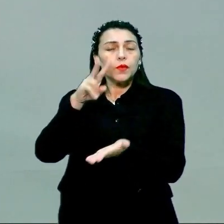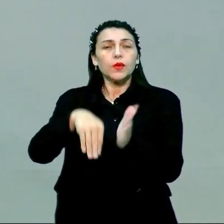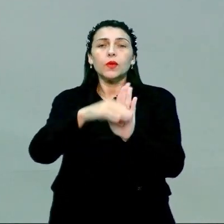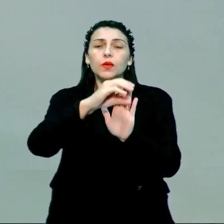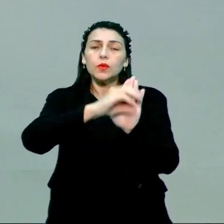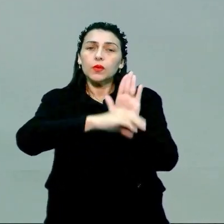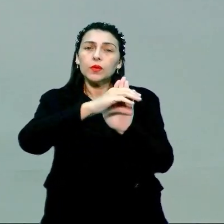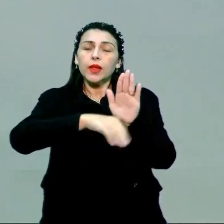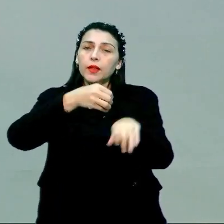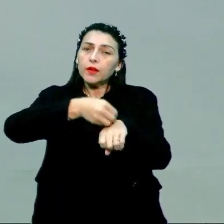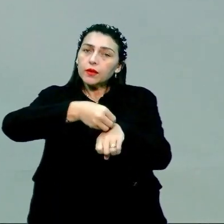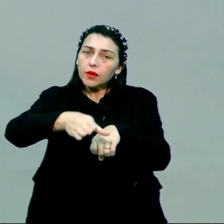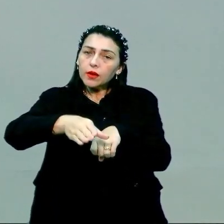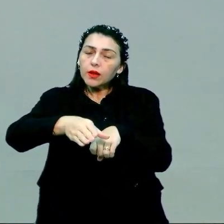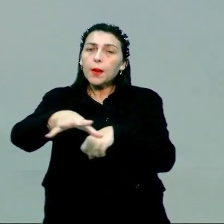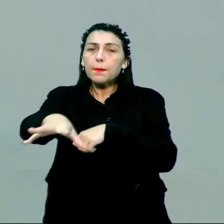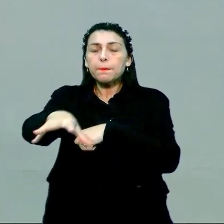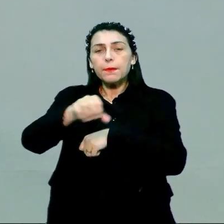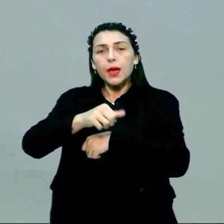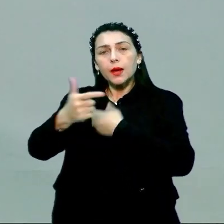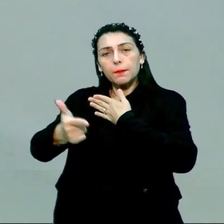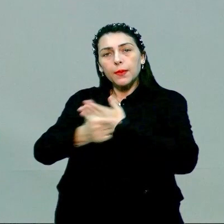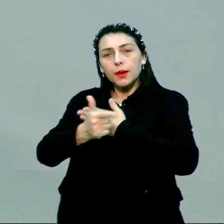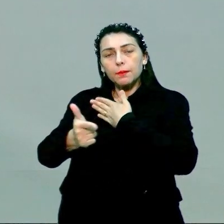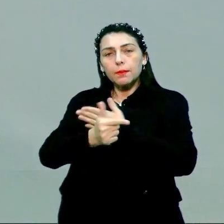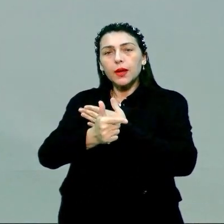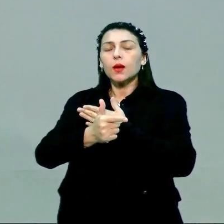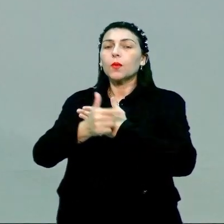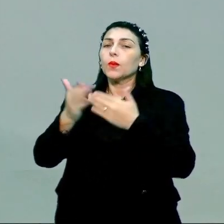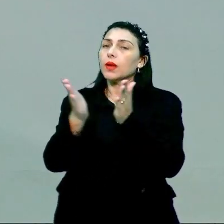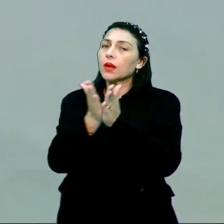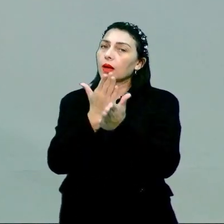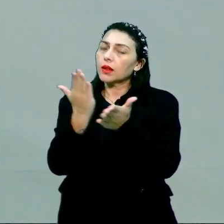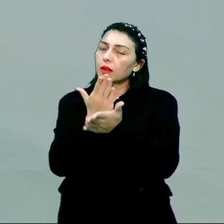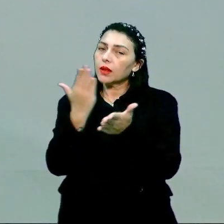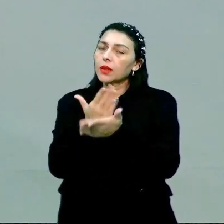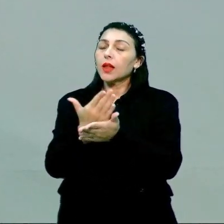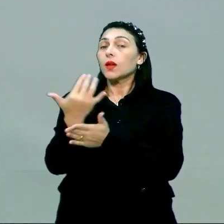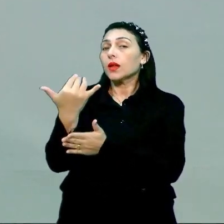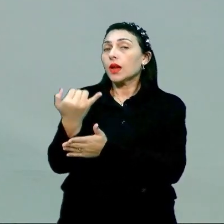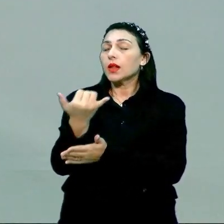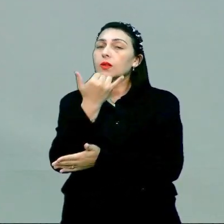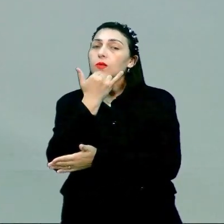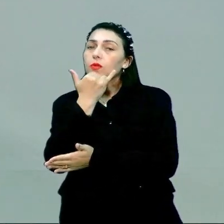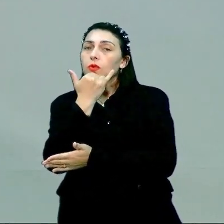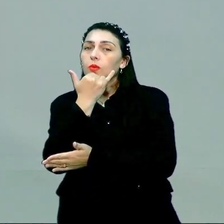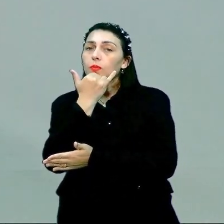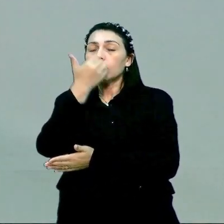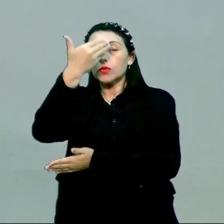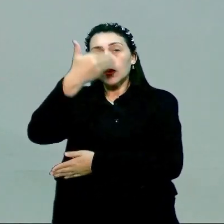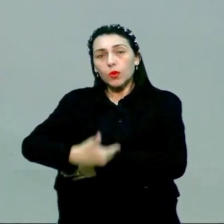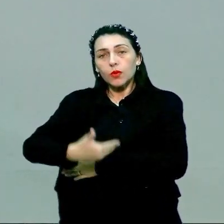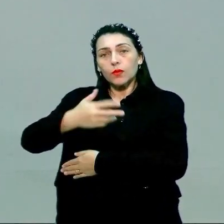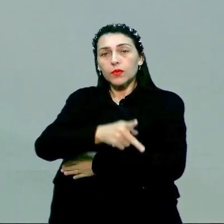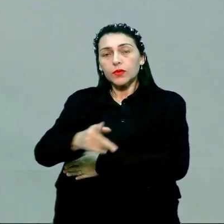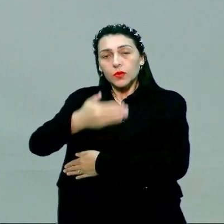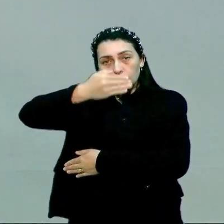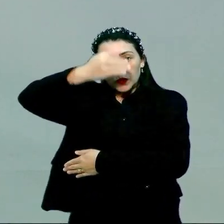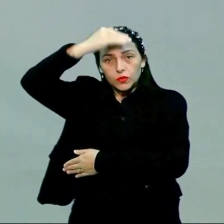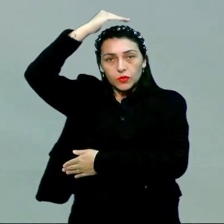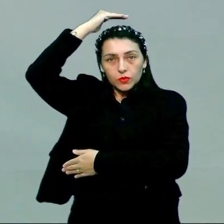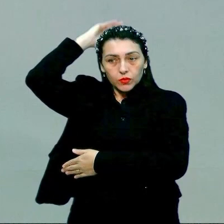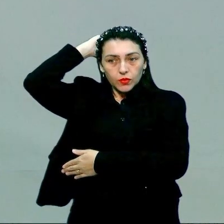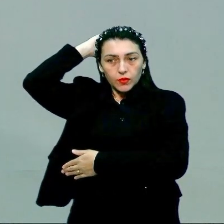conceitos e dicas, pegue papel e caderno e caneta, perdão. Eu sou o professor Josué de